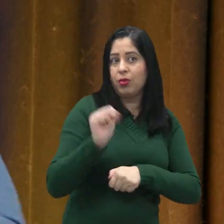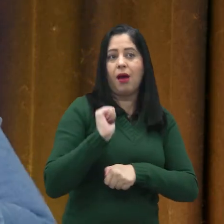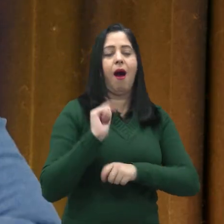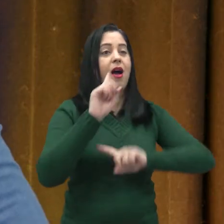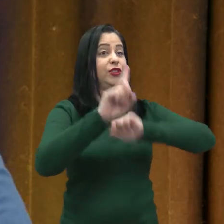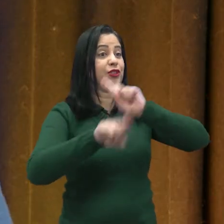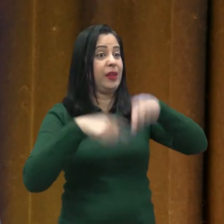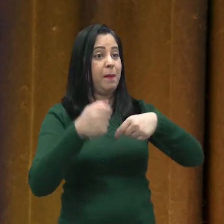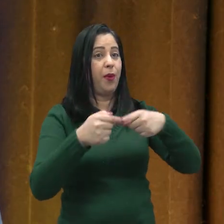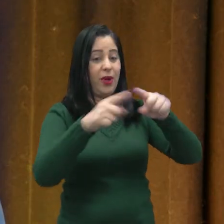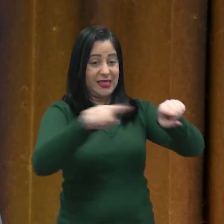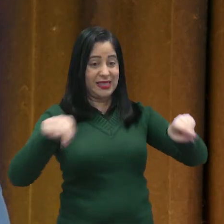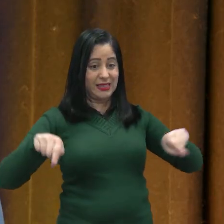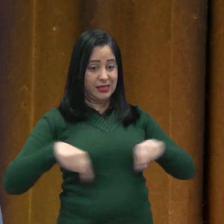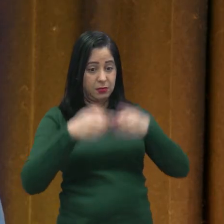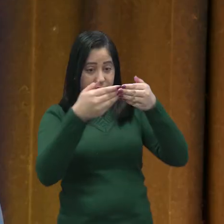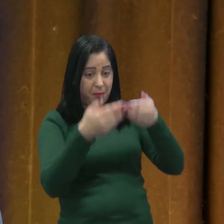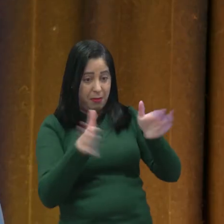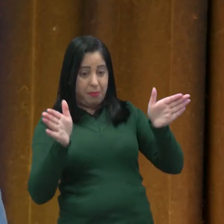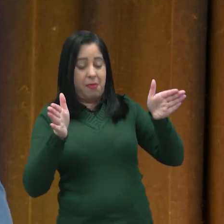monta um empreendimento, né?